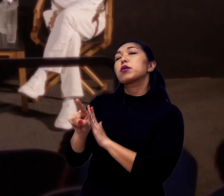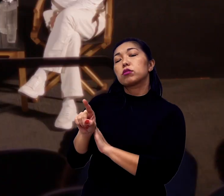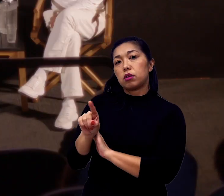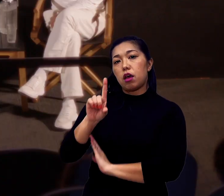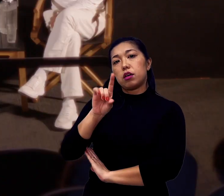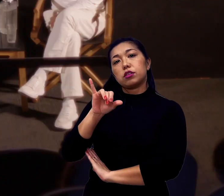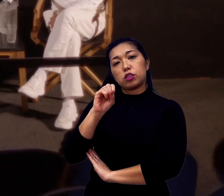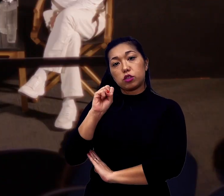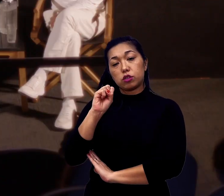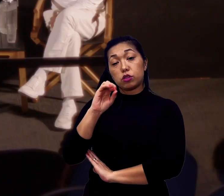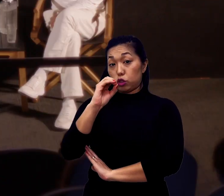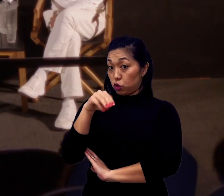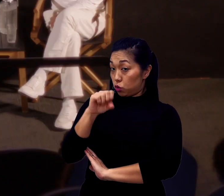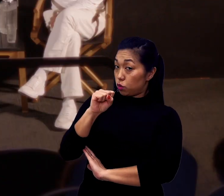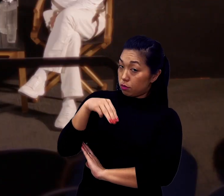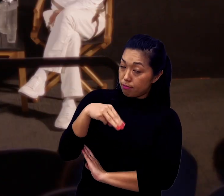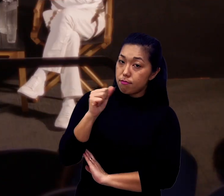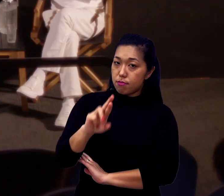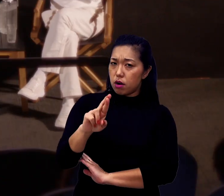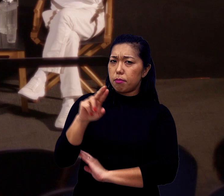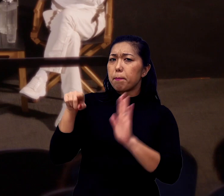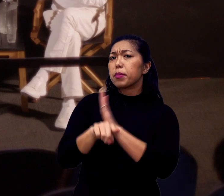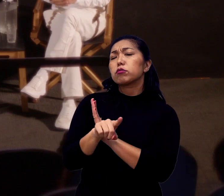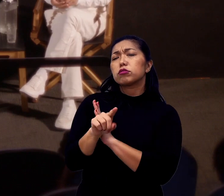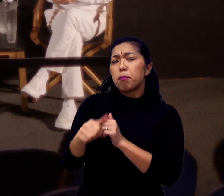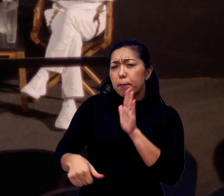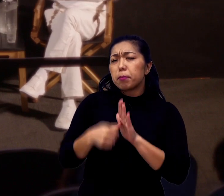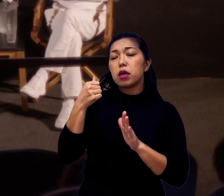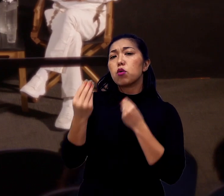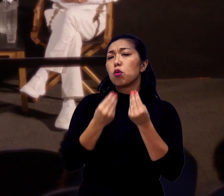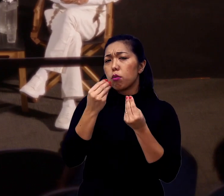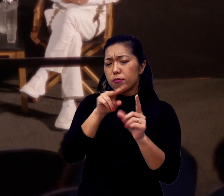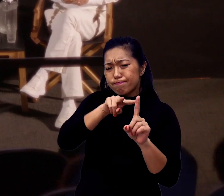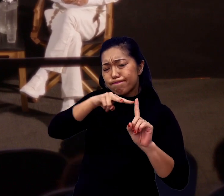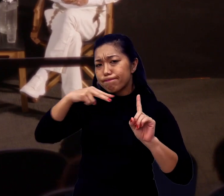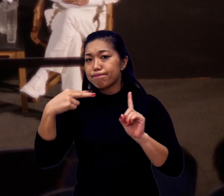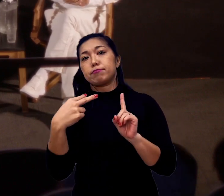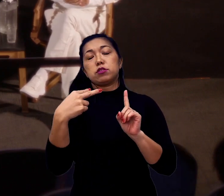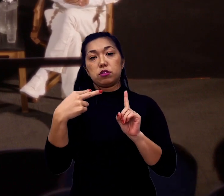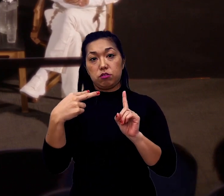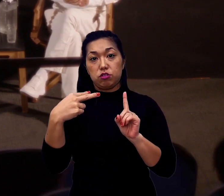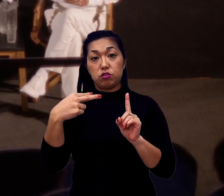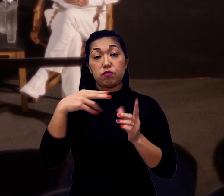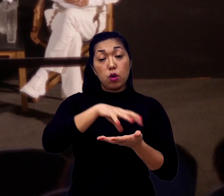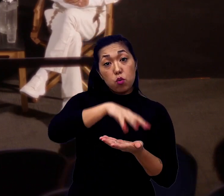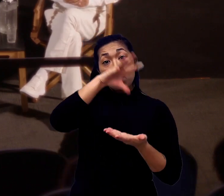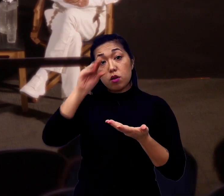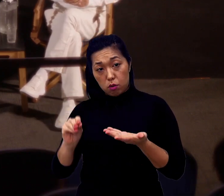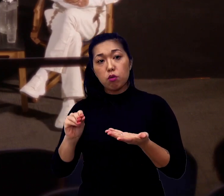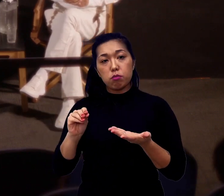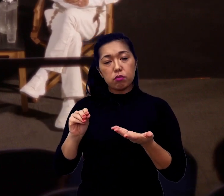fazer a minha primeira pergunta assim, mais específica. Como que o olhar da questão do